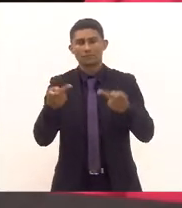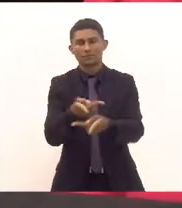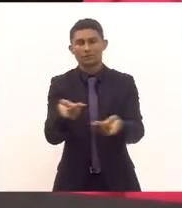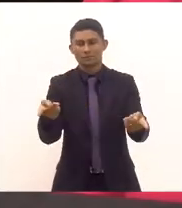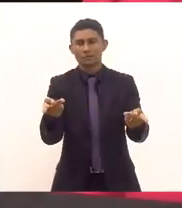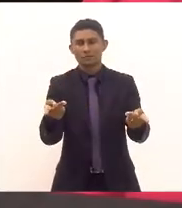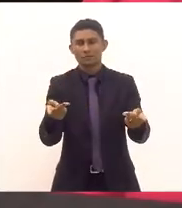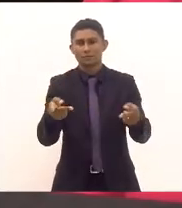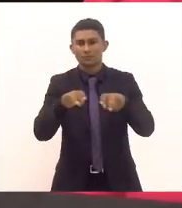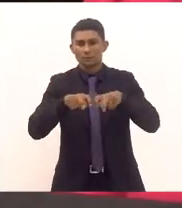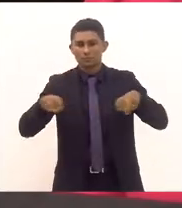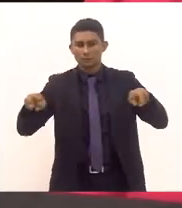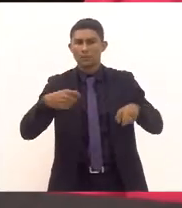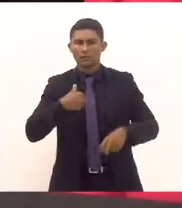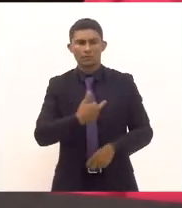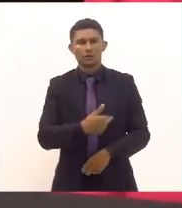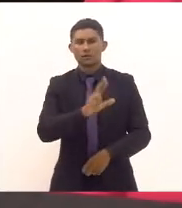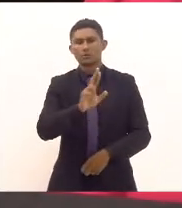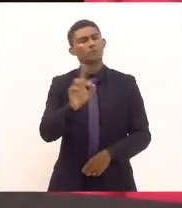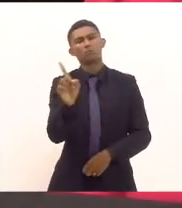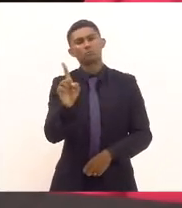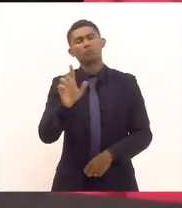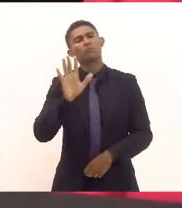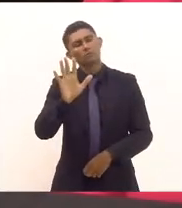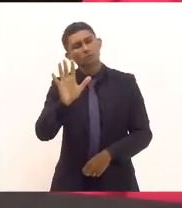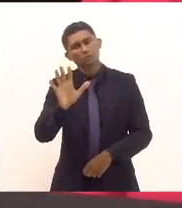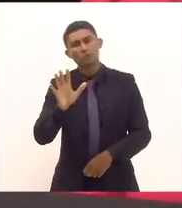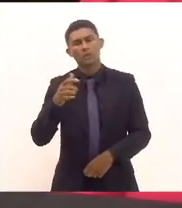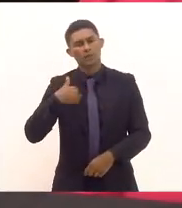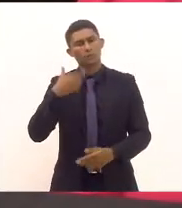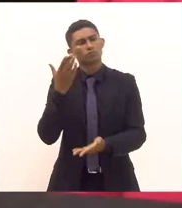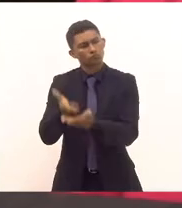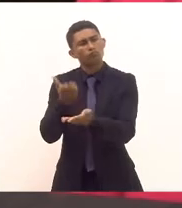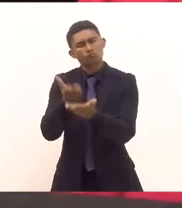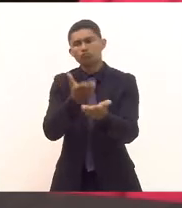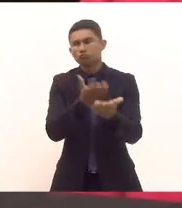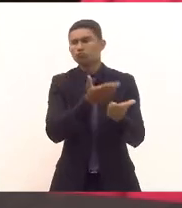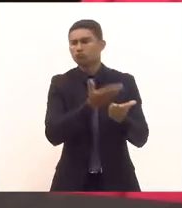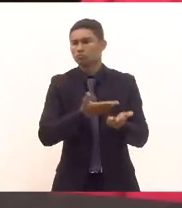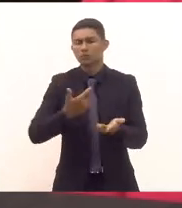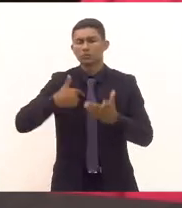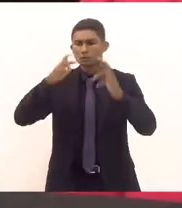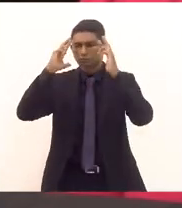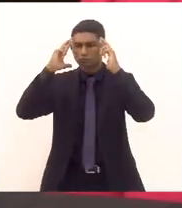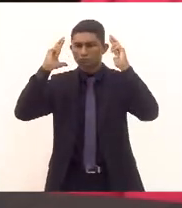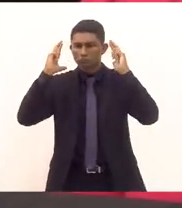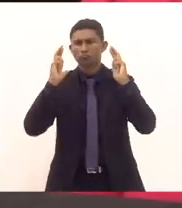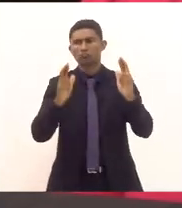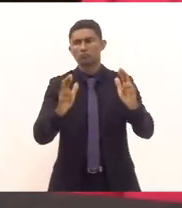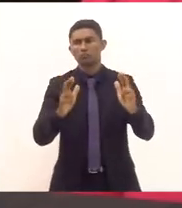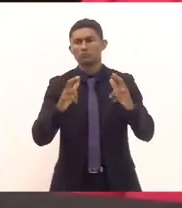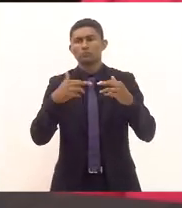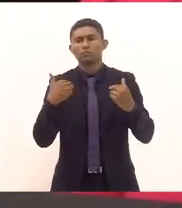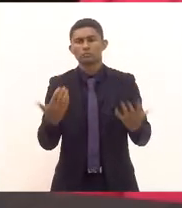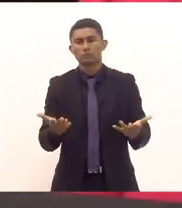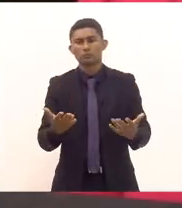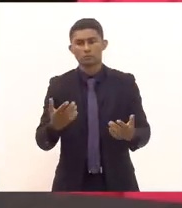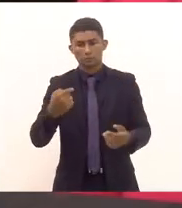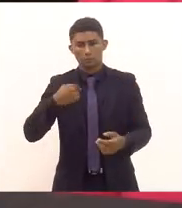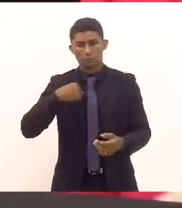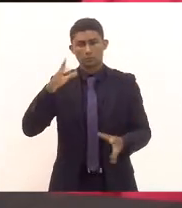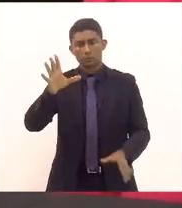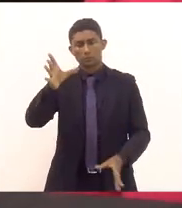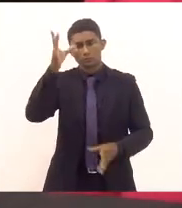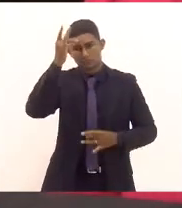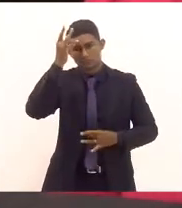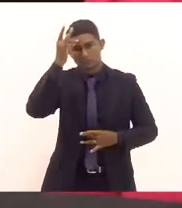por mais que não seja da religião mas sou uma pessoa que atitude rosa e Tenho muito respeito para mim tá ali fazendo